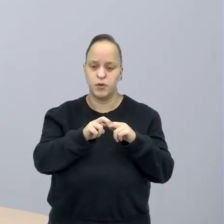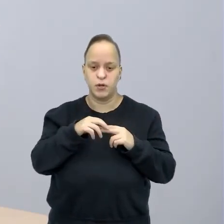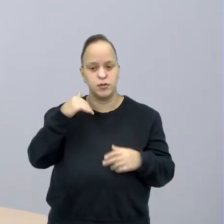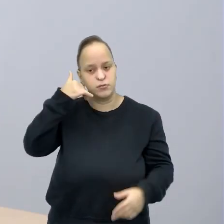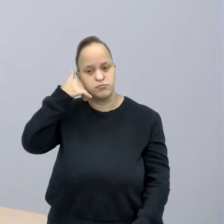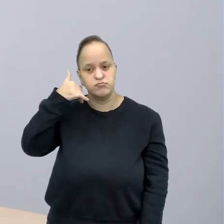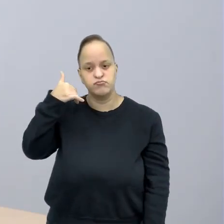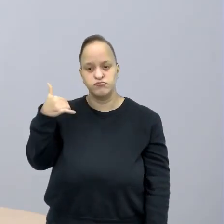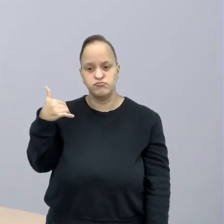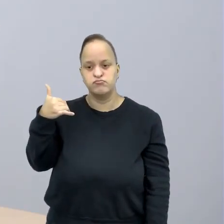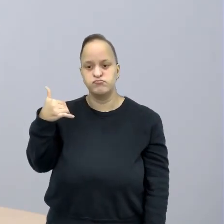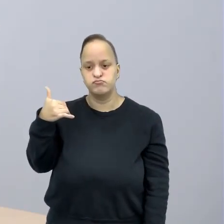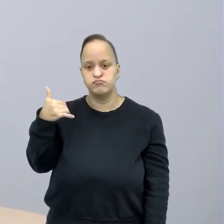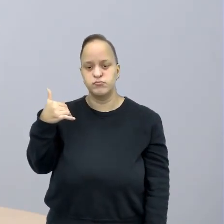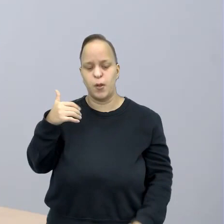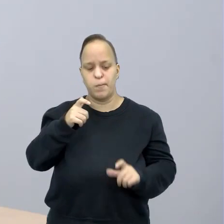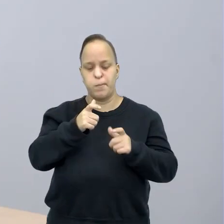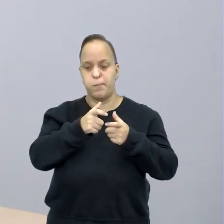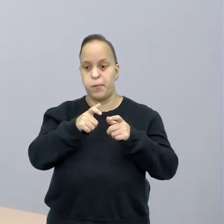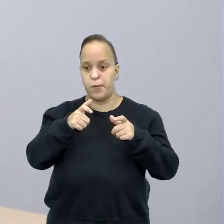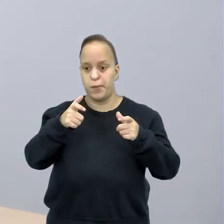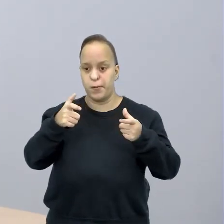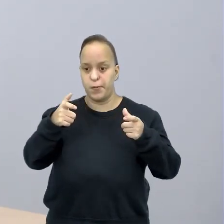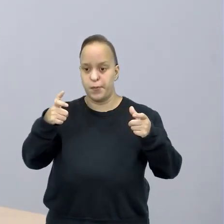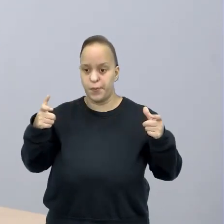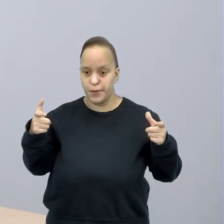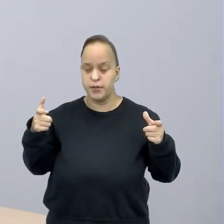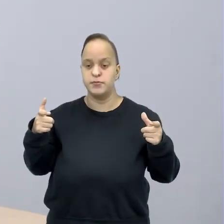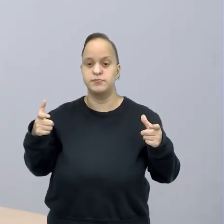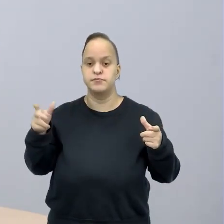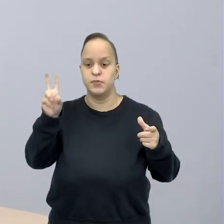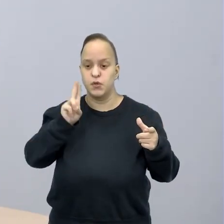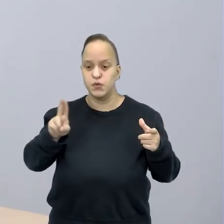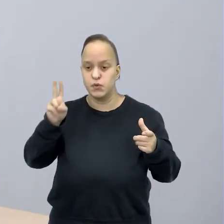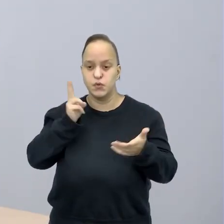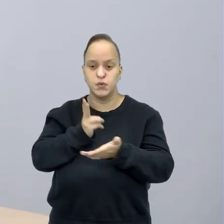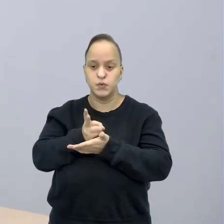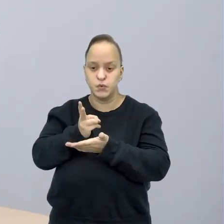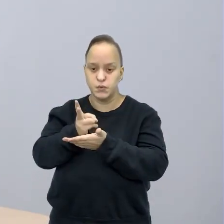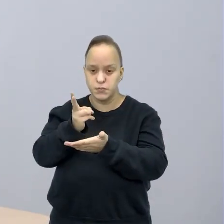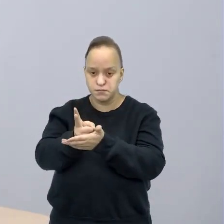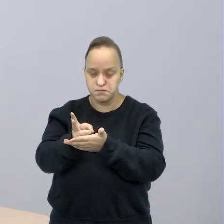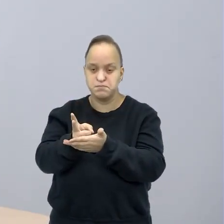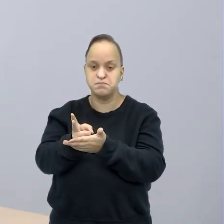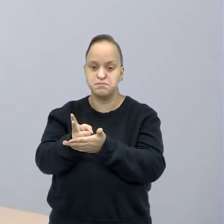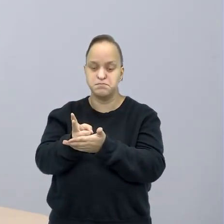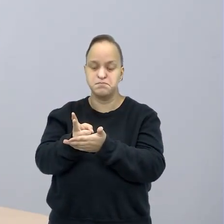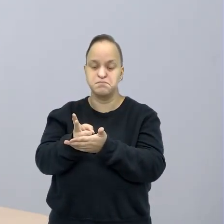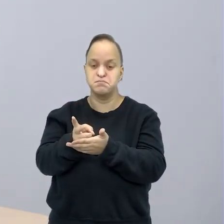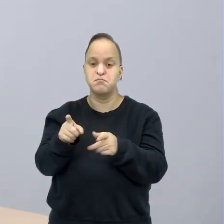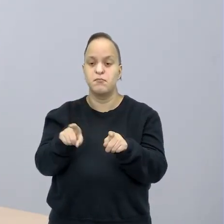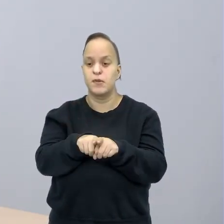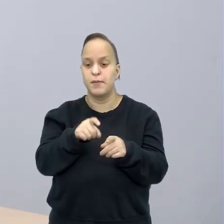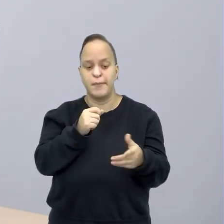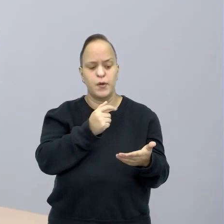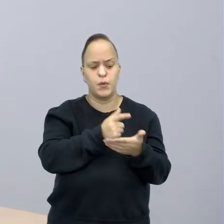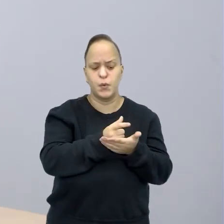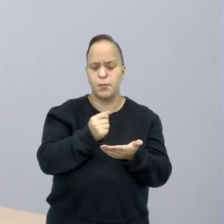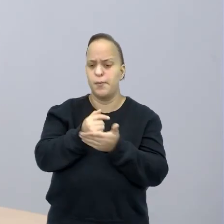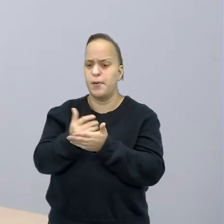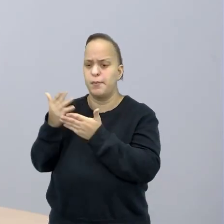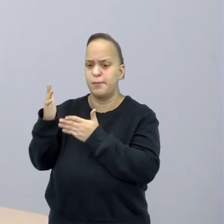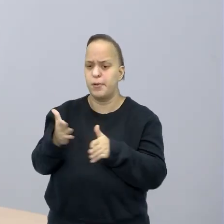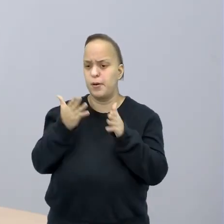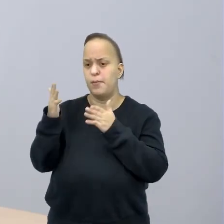pela grande massificação de tudo e do uso indiscriminados da parte do consumo e produção e consumo,